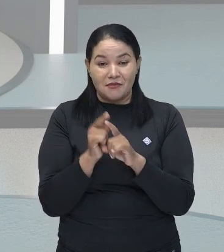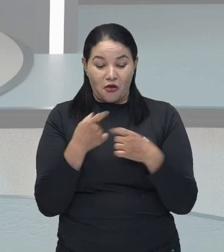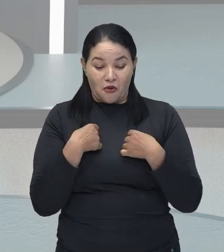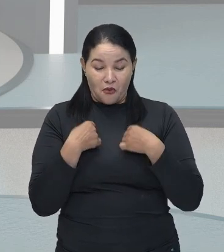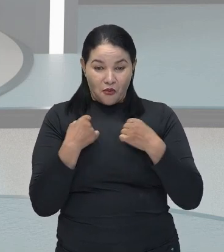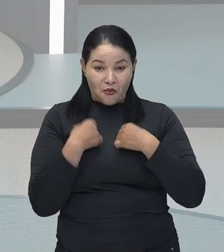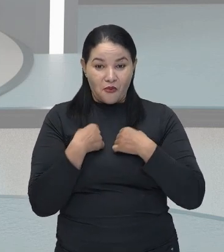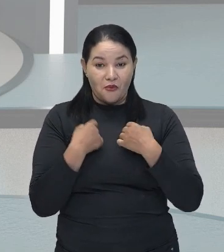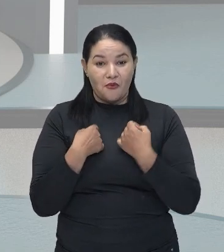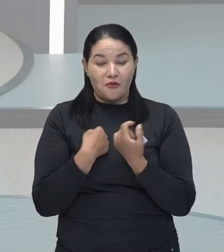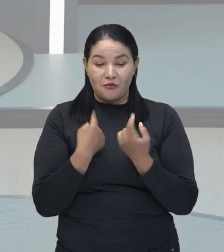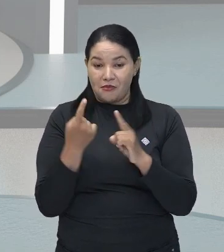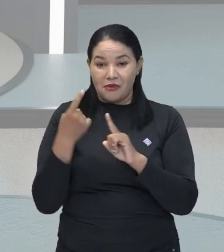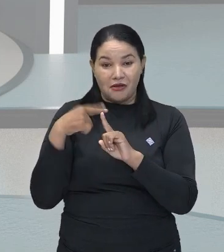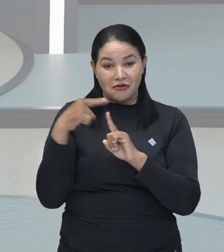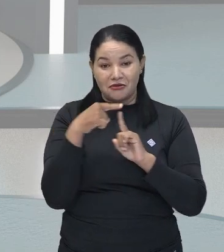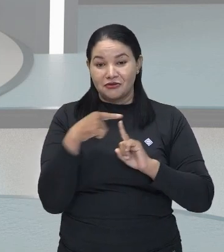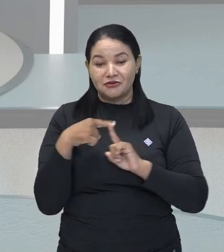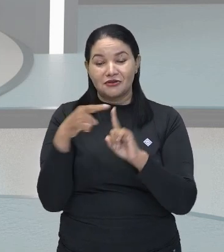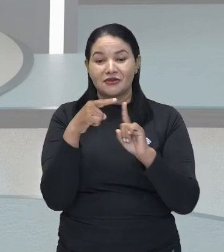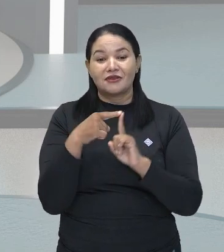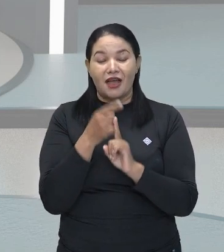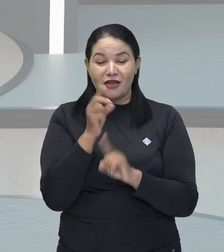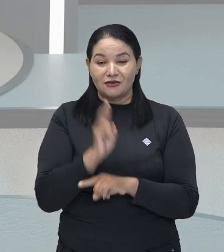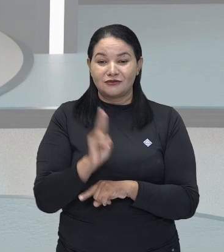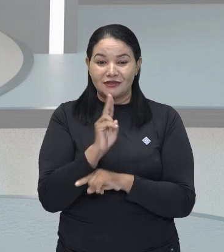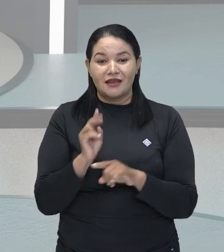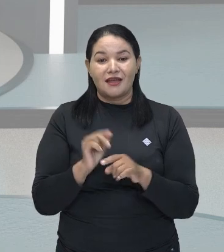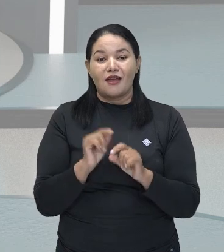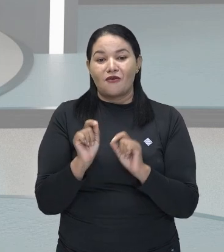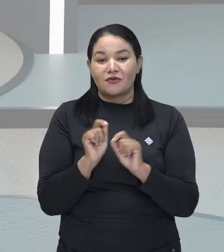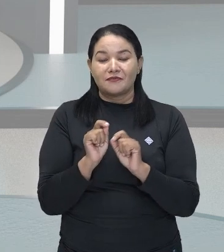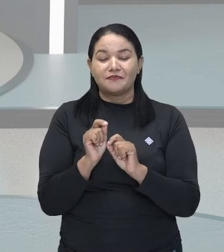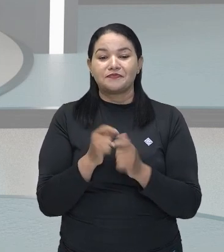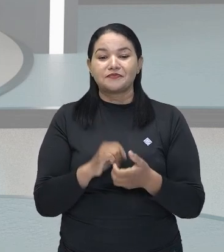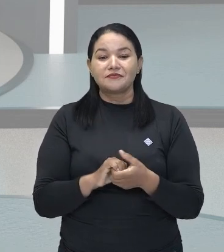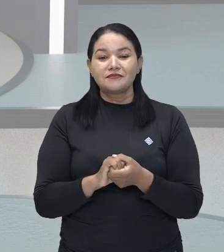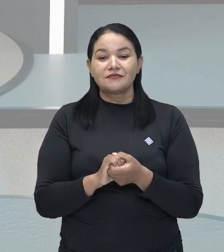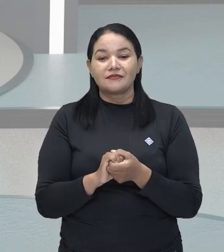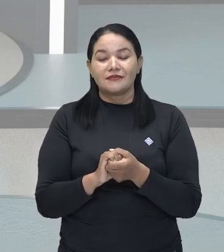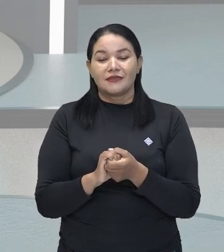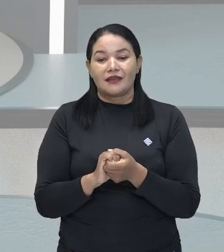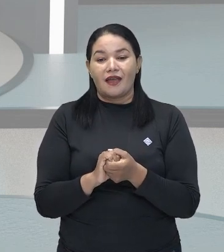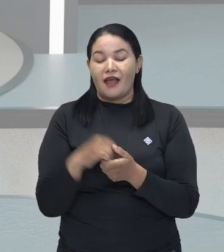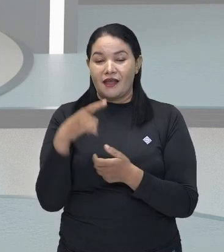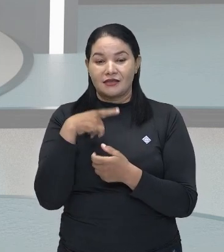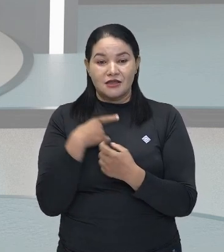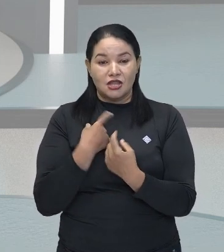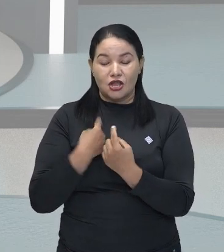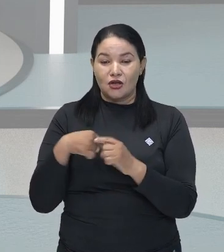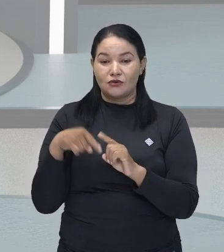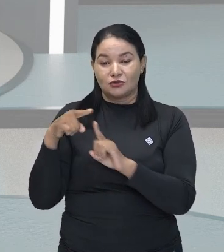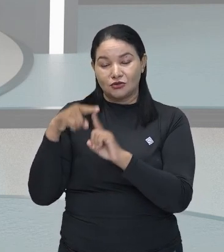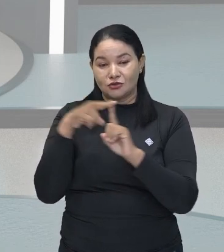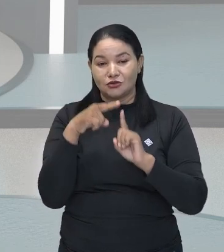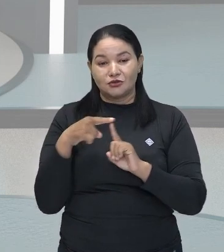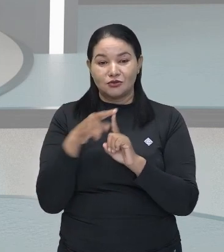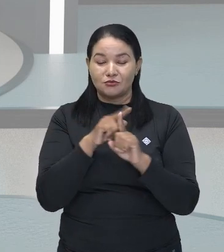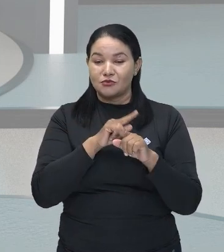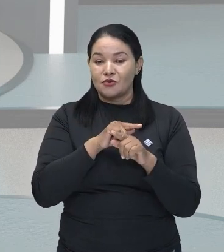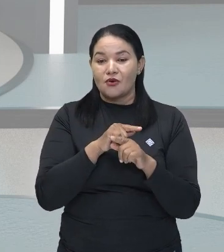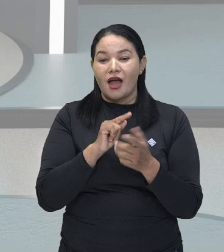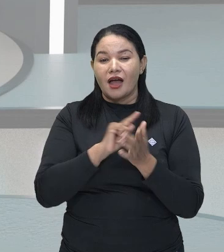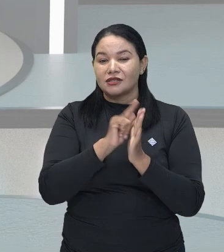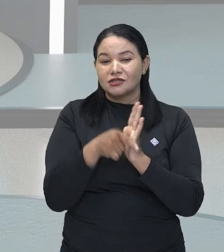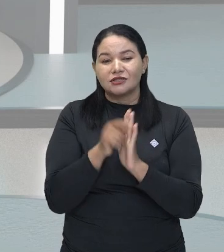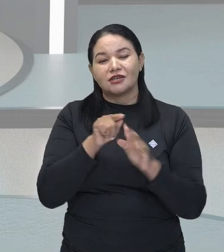típica da Jovem Guarda, traduzindo-se, portanto, em um estilo ou gênero musical,